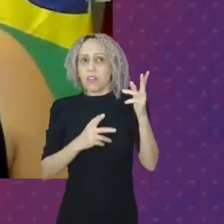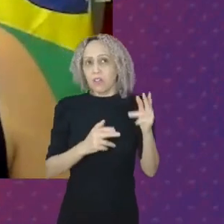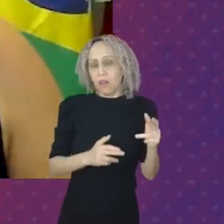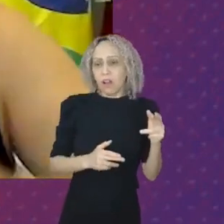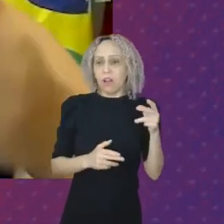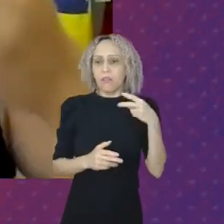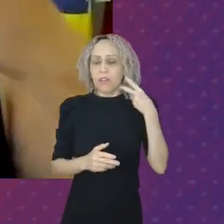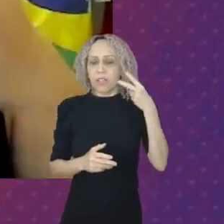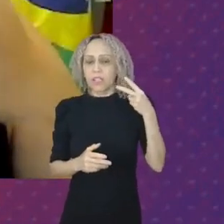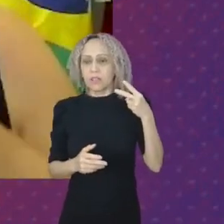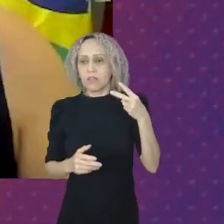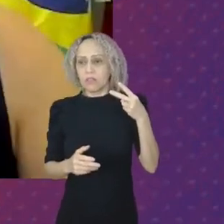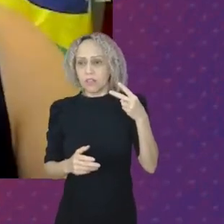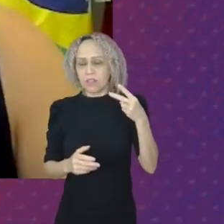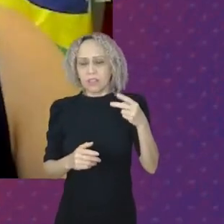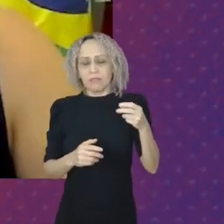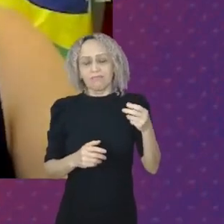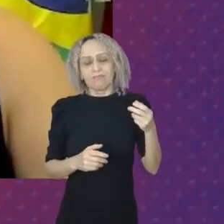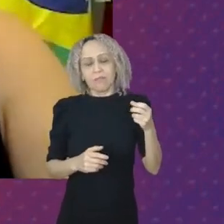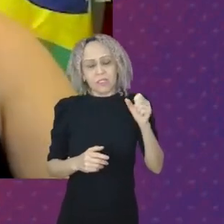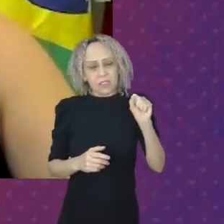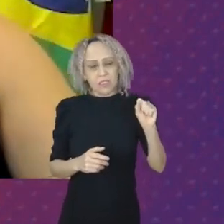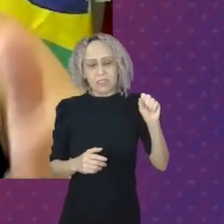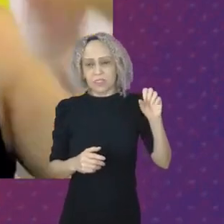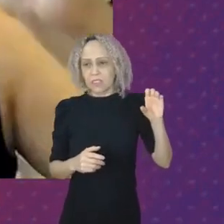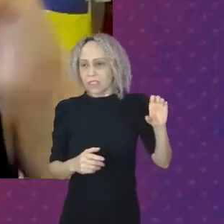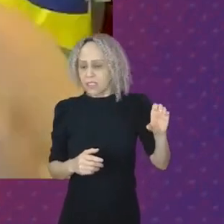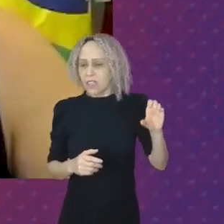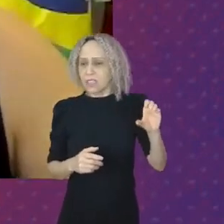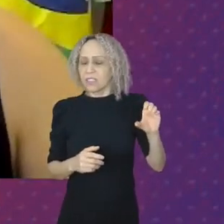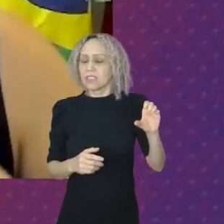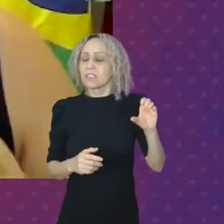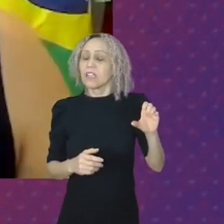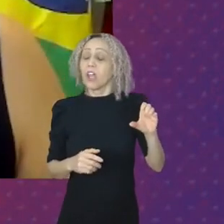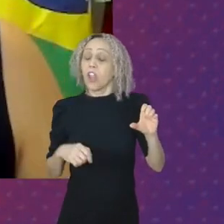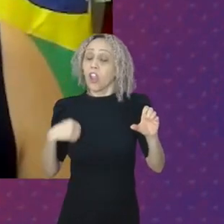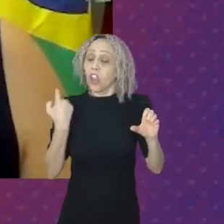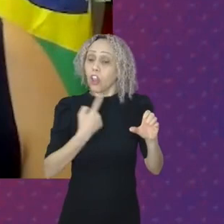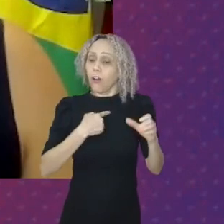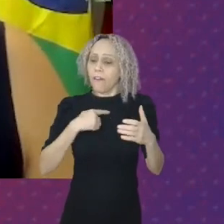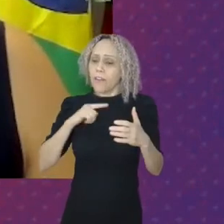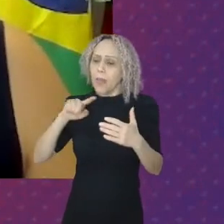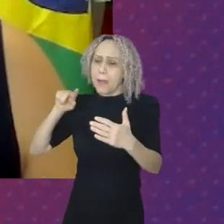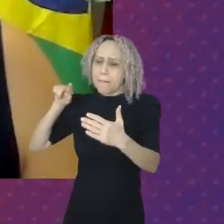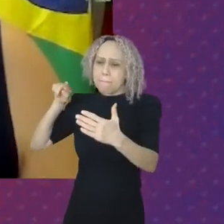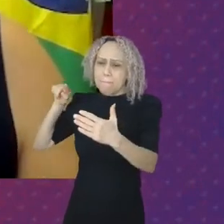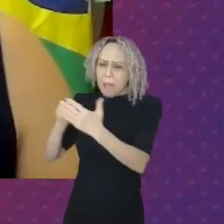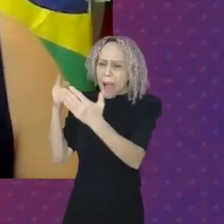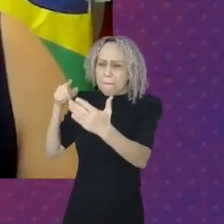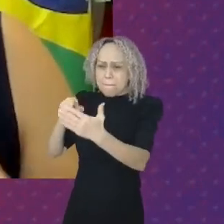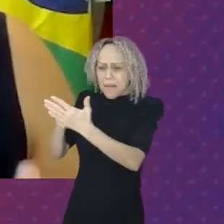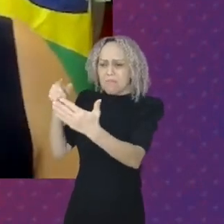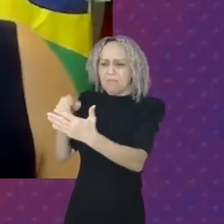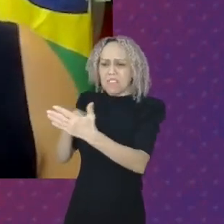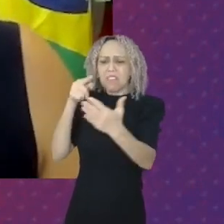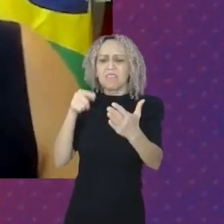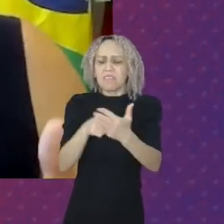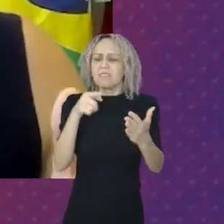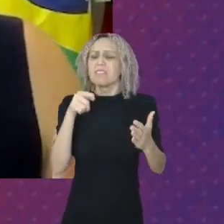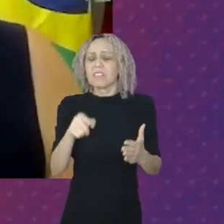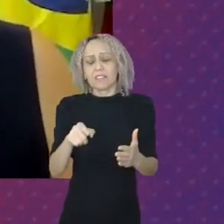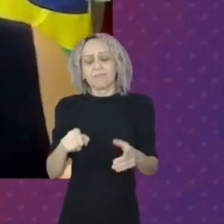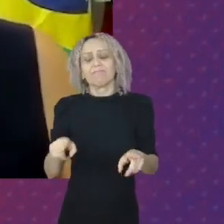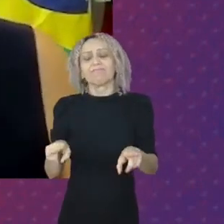de Brusque, que nos solidarizamos com essa situação e denunciamos a injustiça dessa situação, fomos